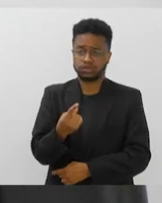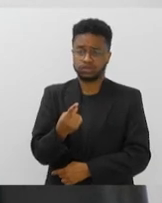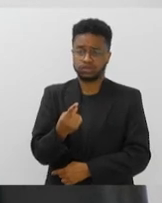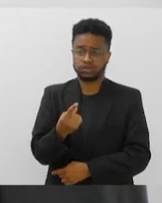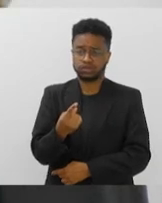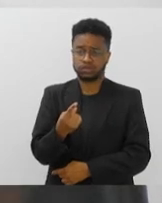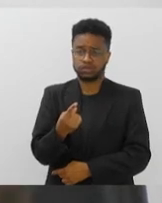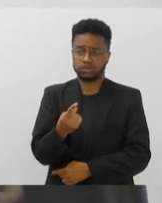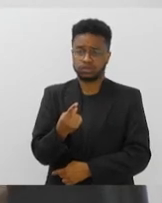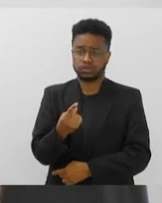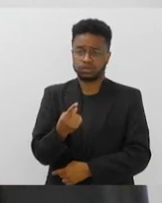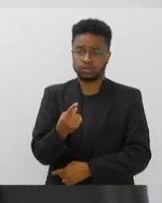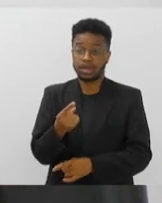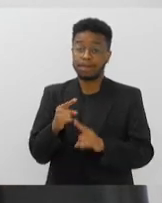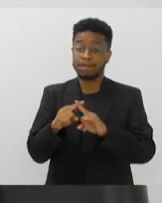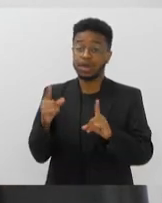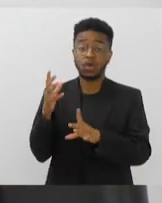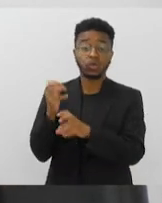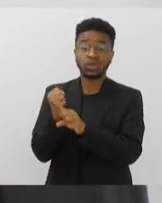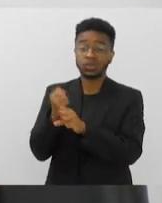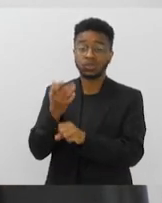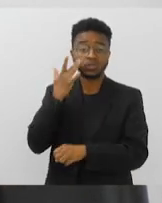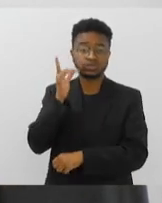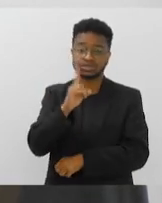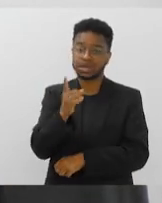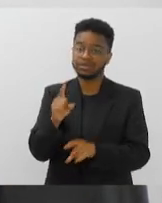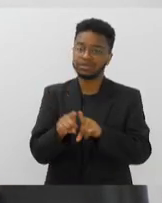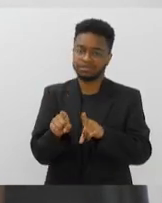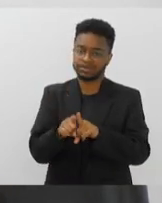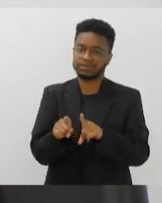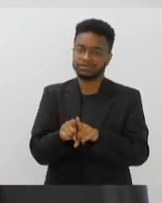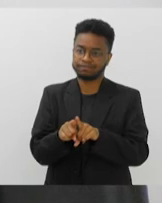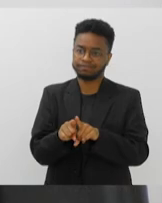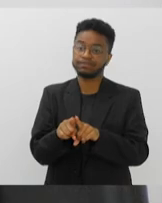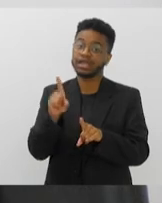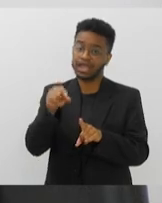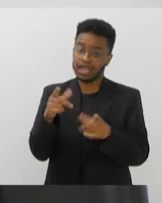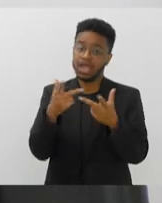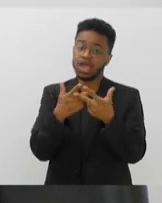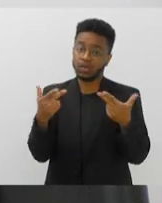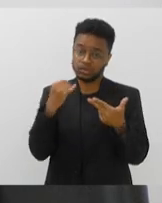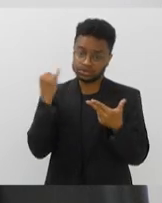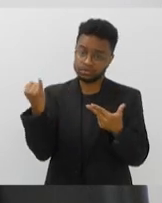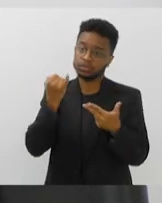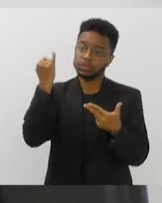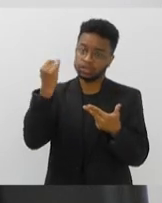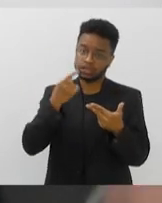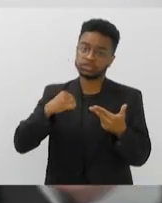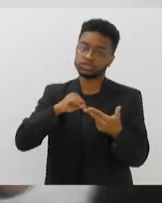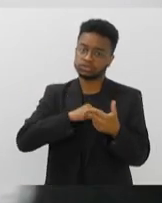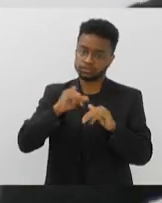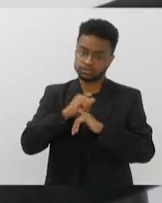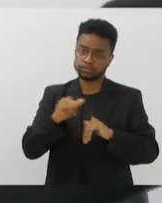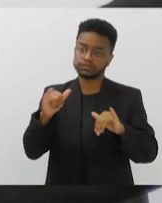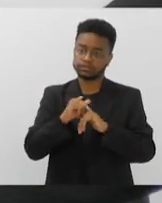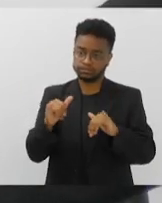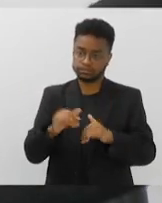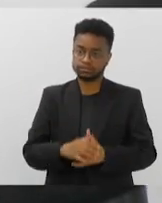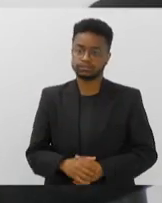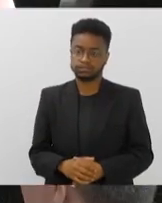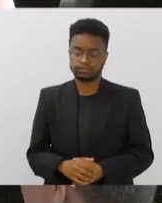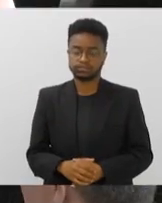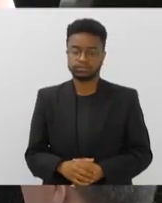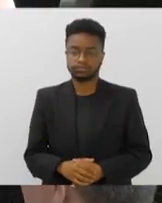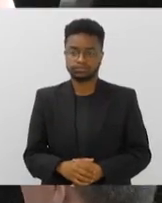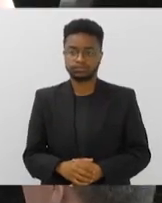o mas os contadores também não sabem isso é uma coisa importante a gente falar com os contadores inclusive